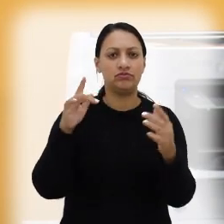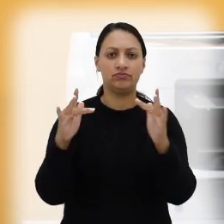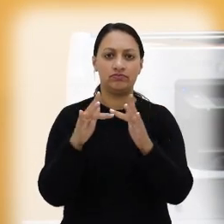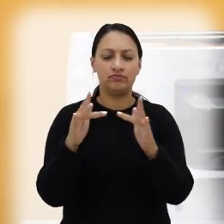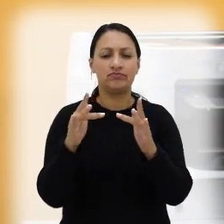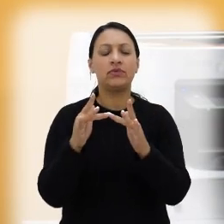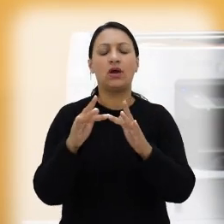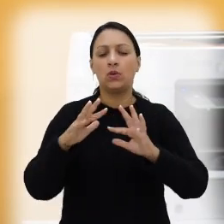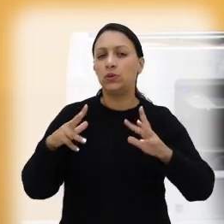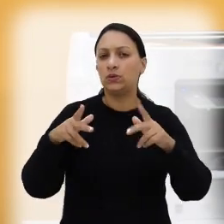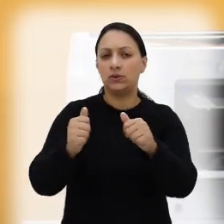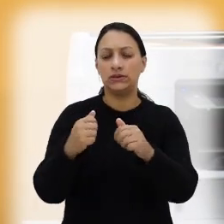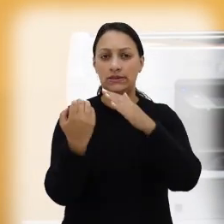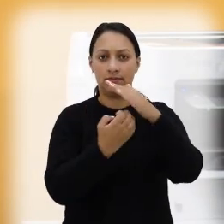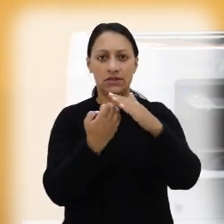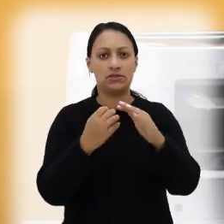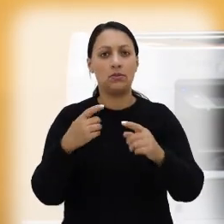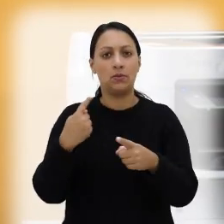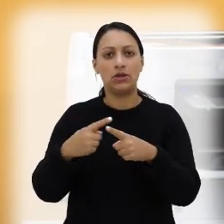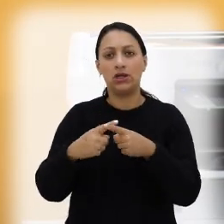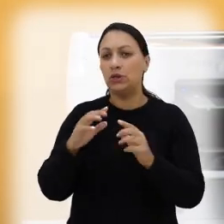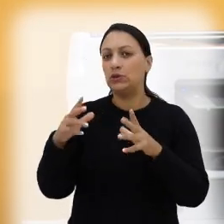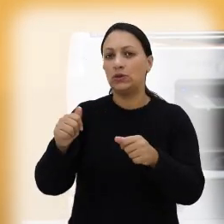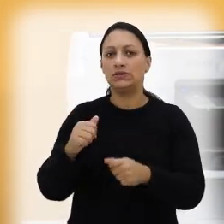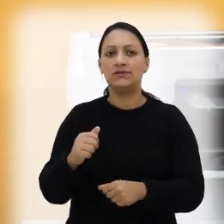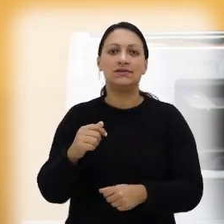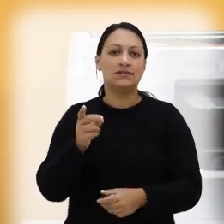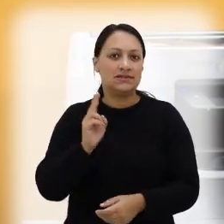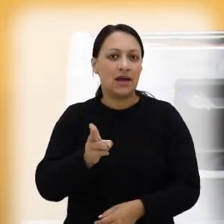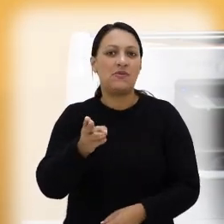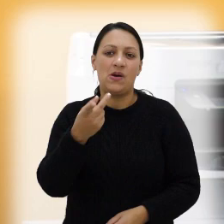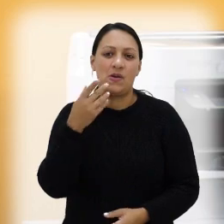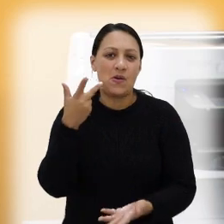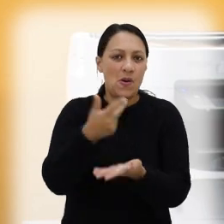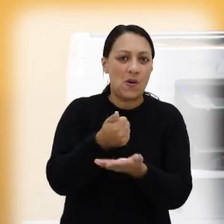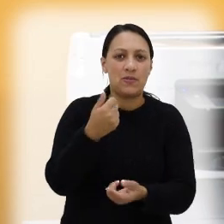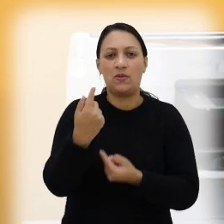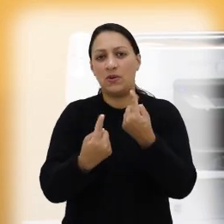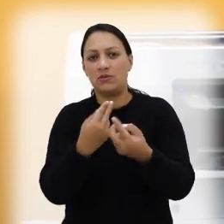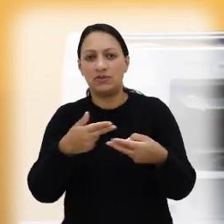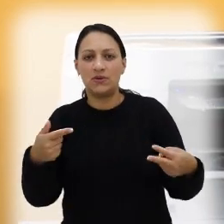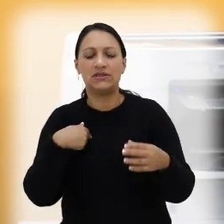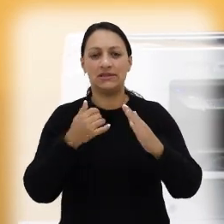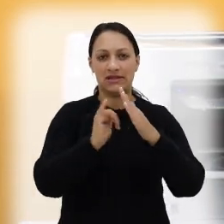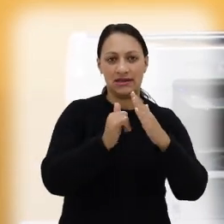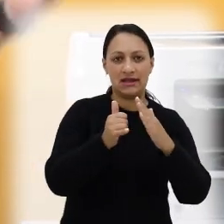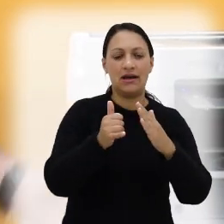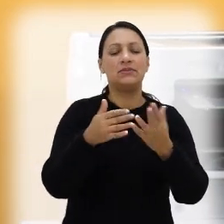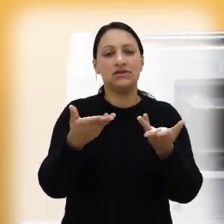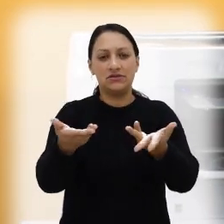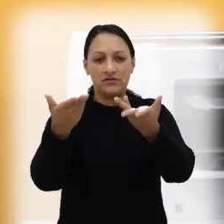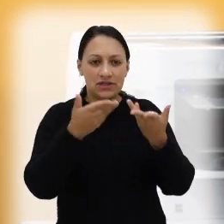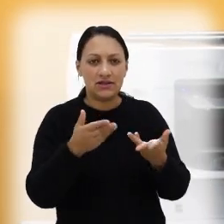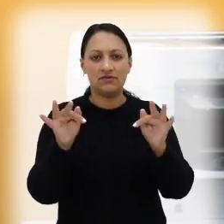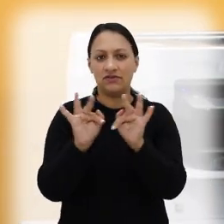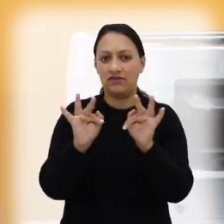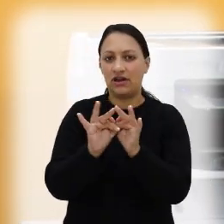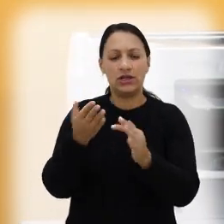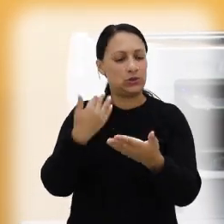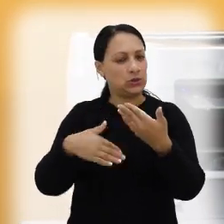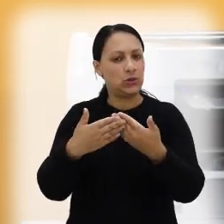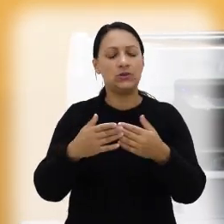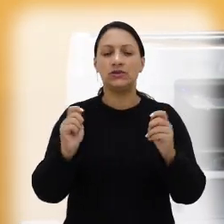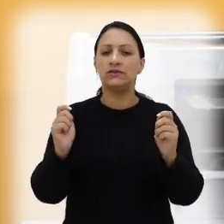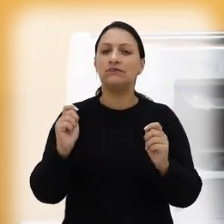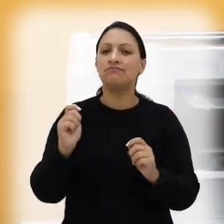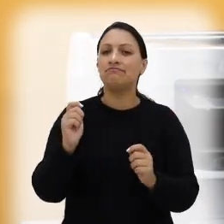absolutamente todas as empresas, porque todo mundo compra alguma coisa. Startups, inclusive, são todos convidados. Fevale, todo mundo pode